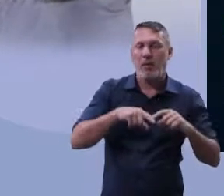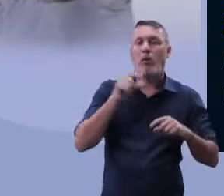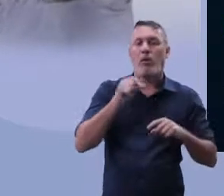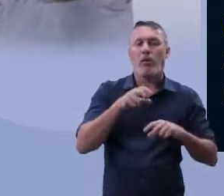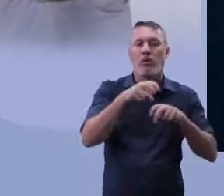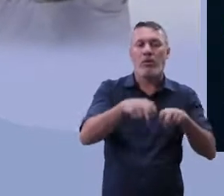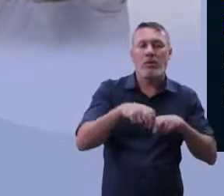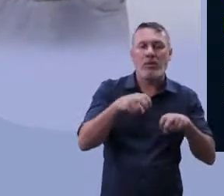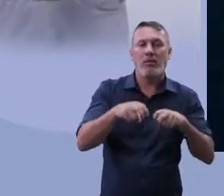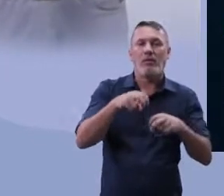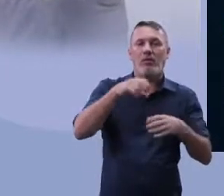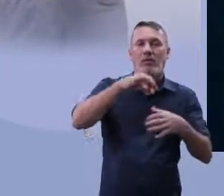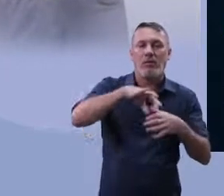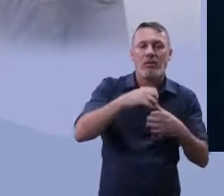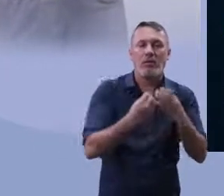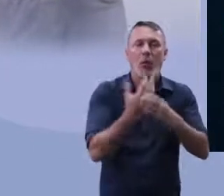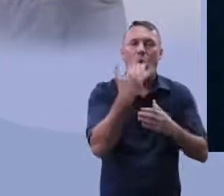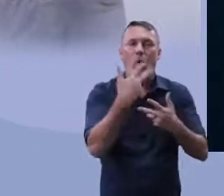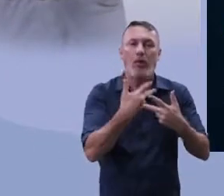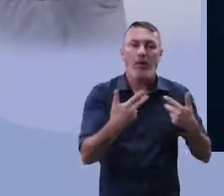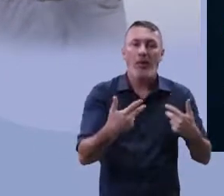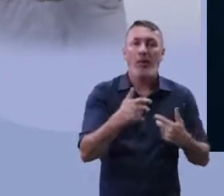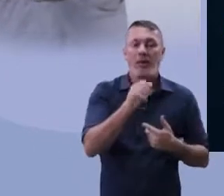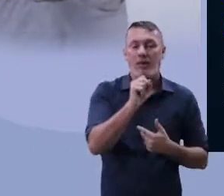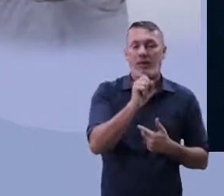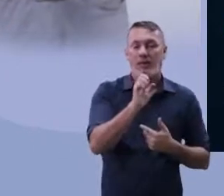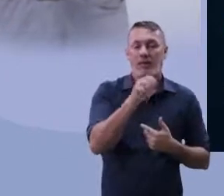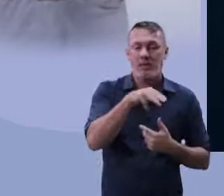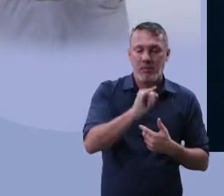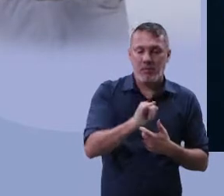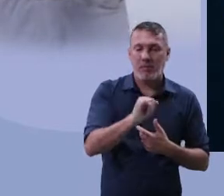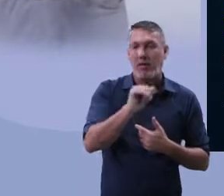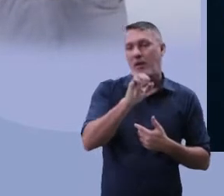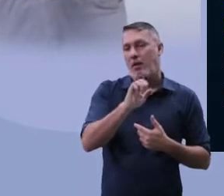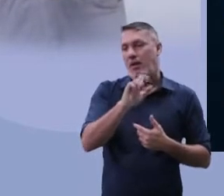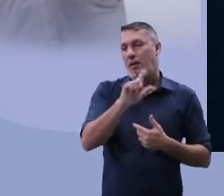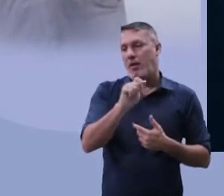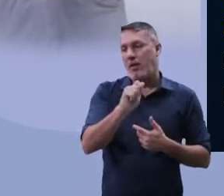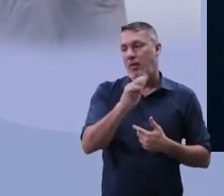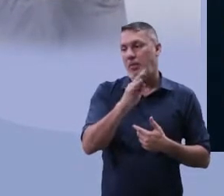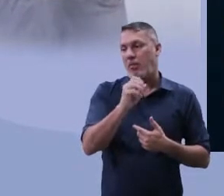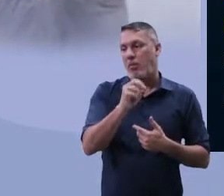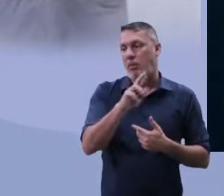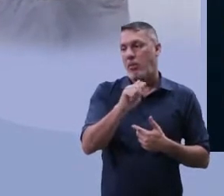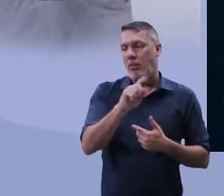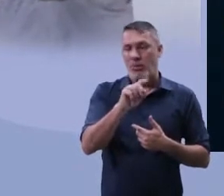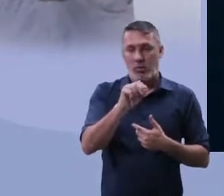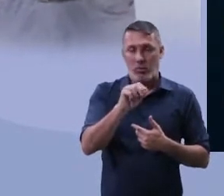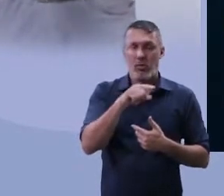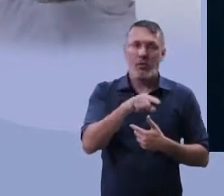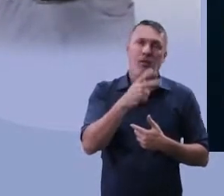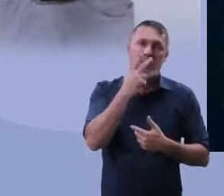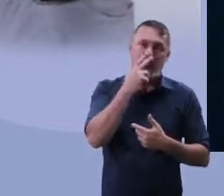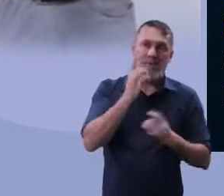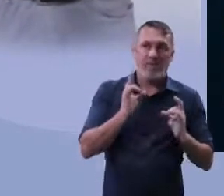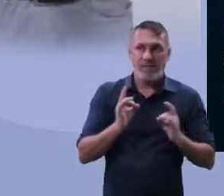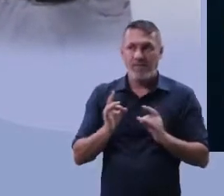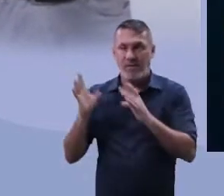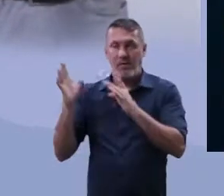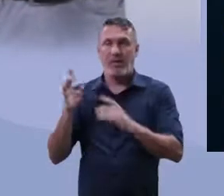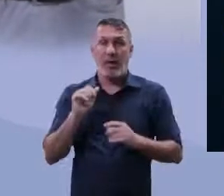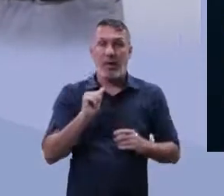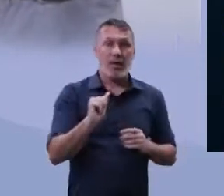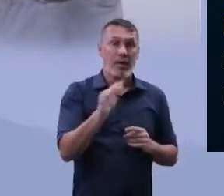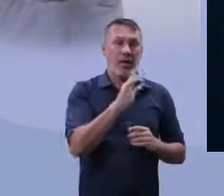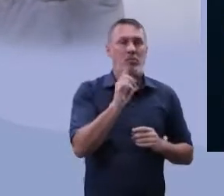agrícolas semi-elaborados, né, e esses semi-elaborados, né, eles, infelizmente, vão estar apresentando, né, um